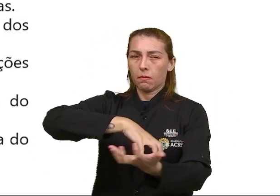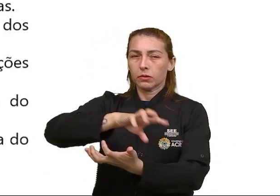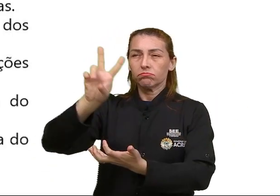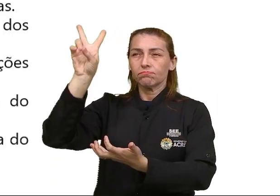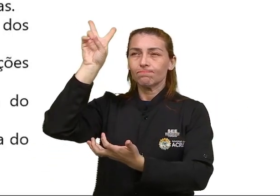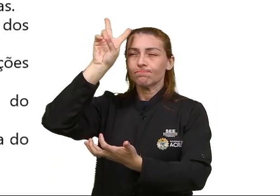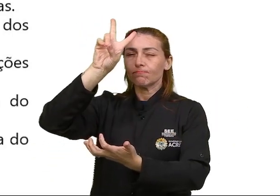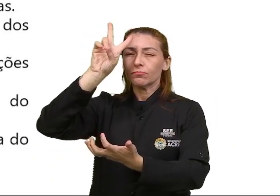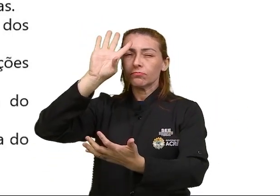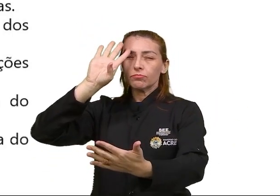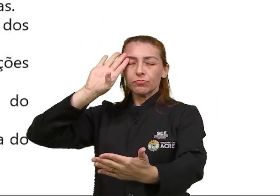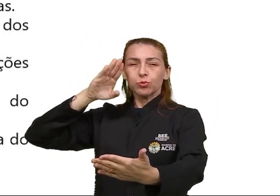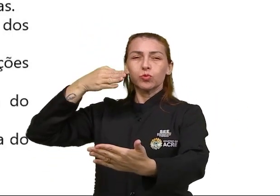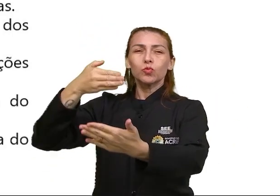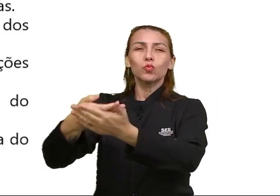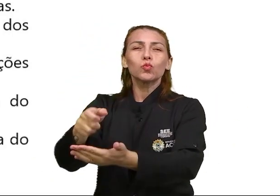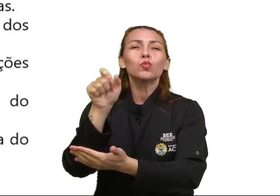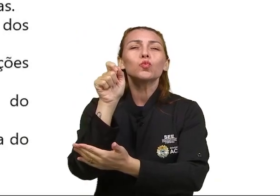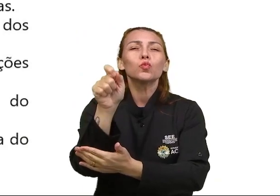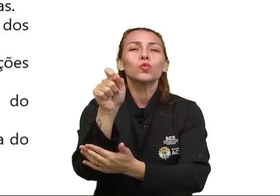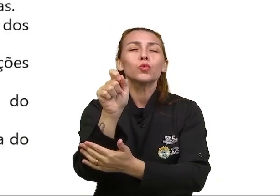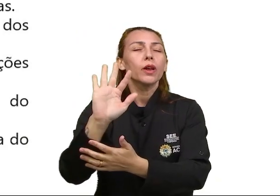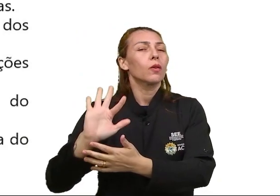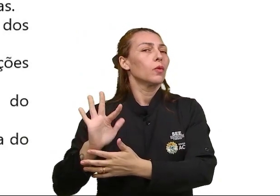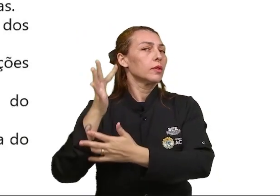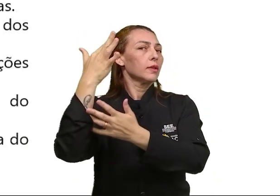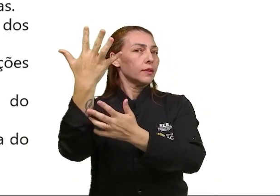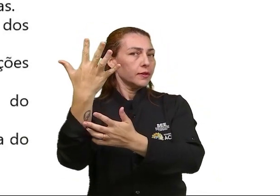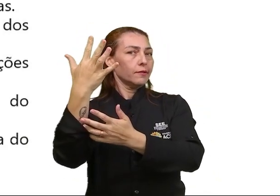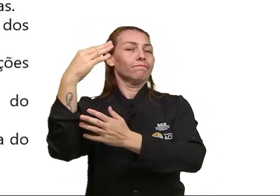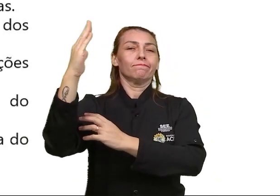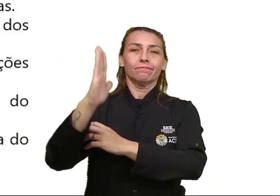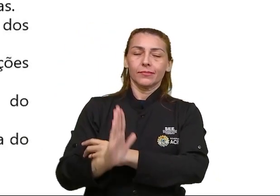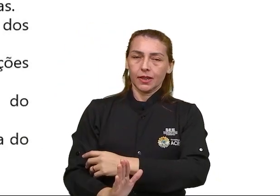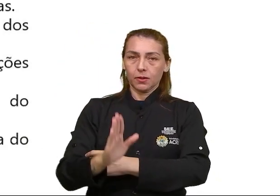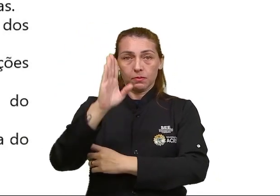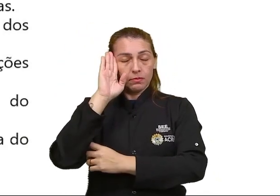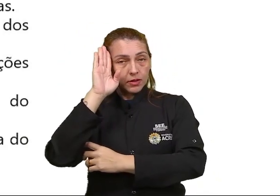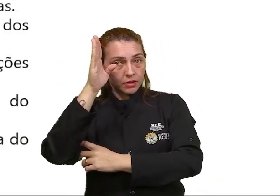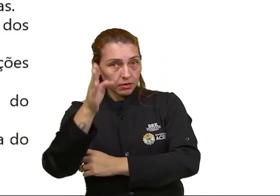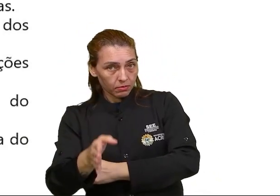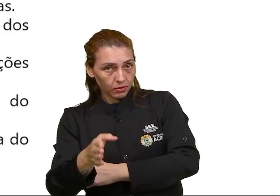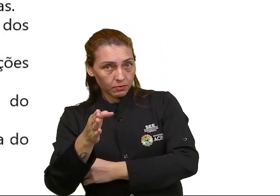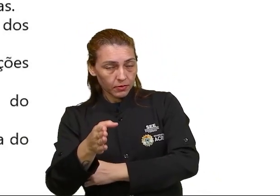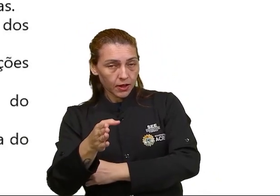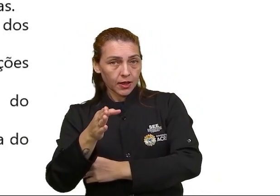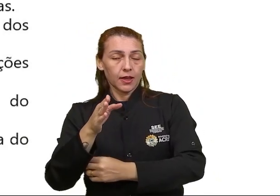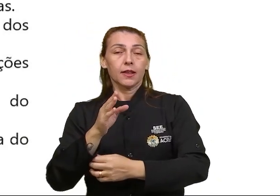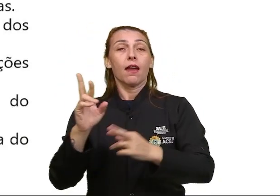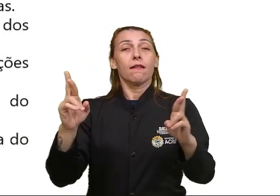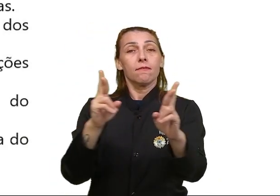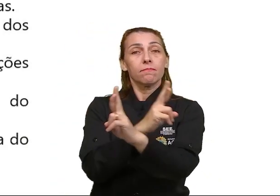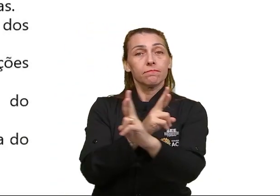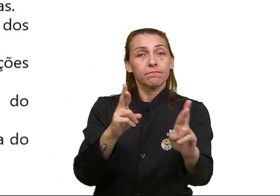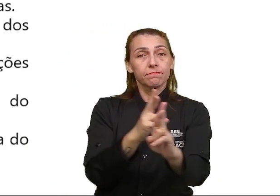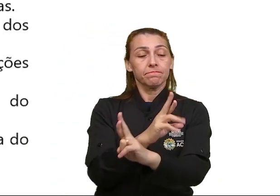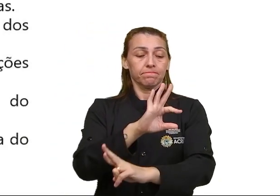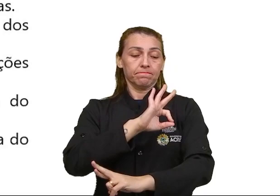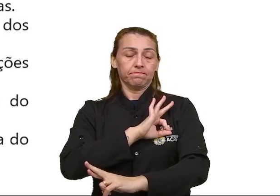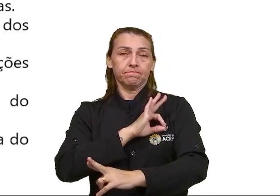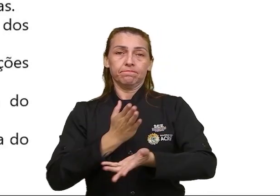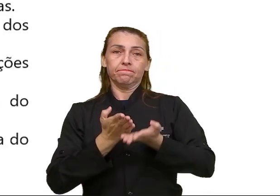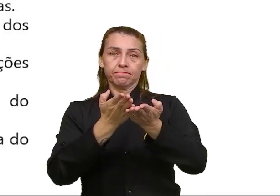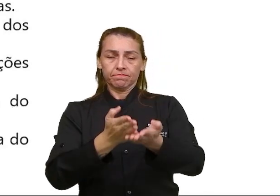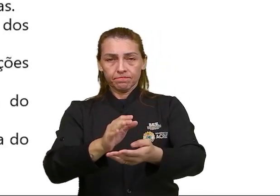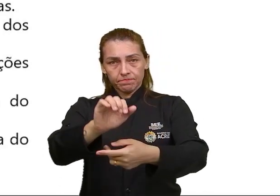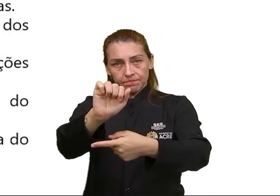memória, nos seus estudos, o que foi que desencadeou essa revolta no Brasil, principalmente relacionado a esses marinheiros. Foi